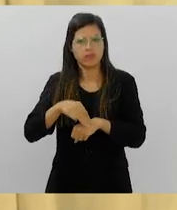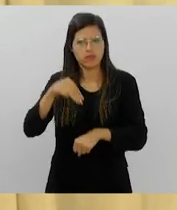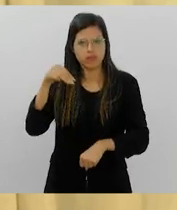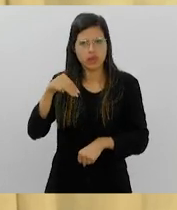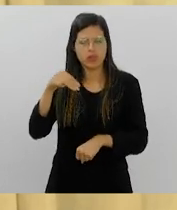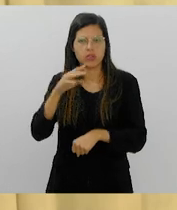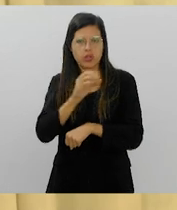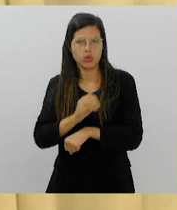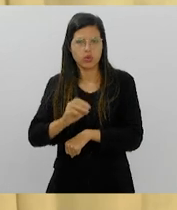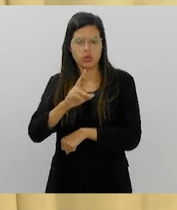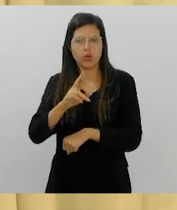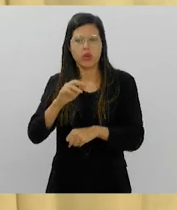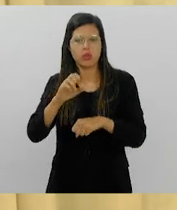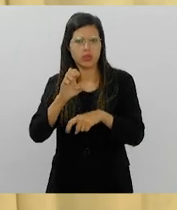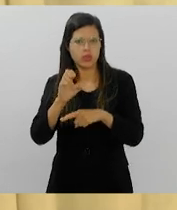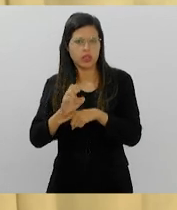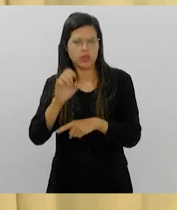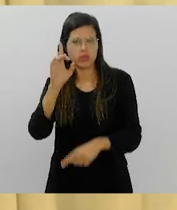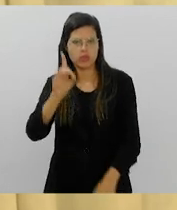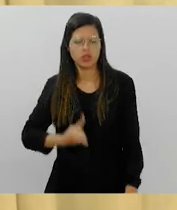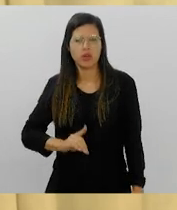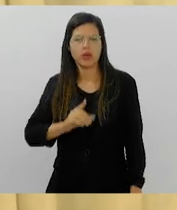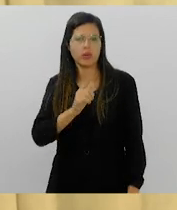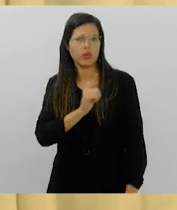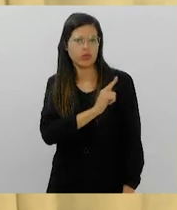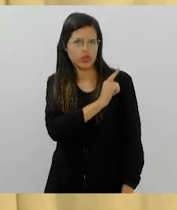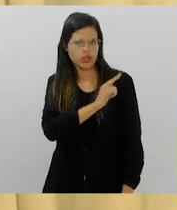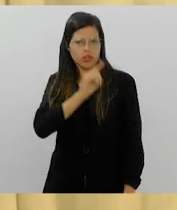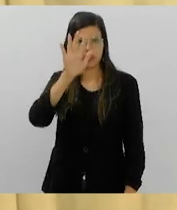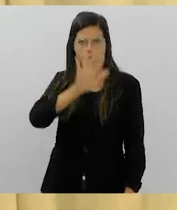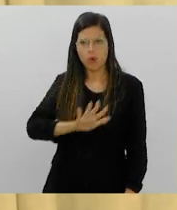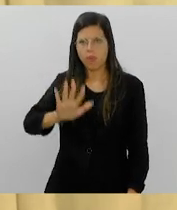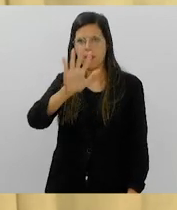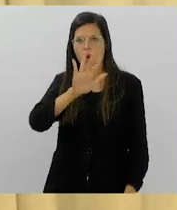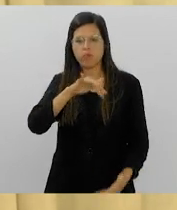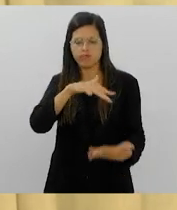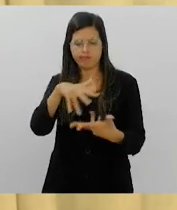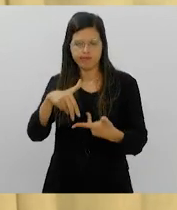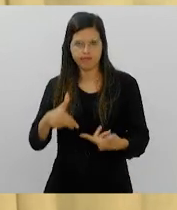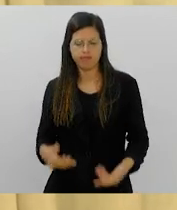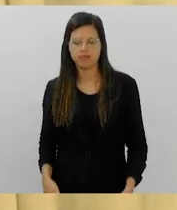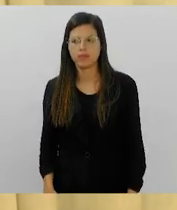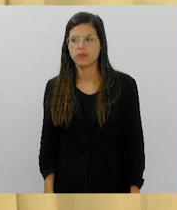doutorando em Estado de Direito e Governança Global. Bem, eu quero aqui